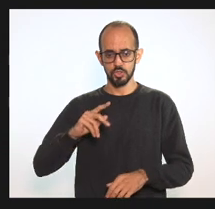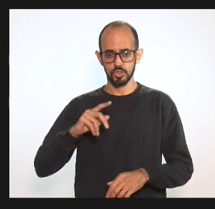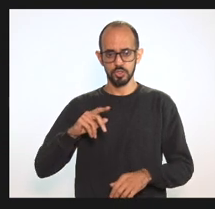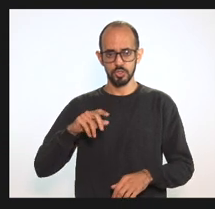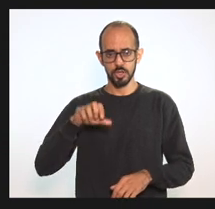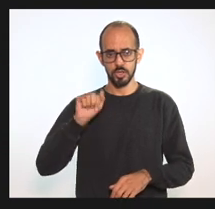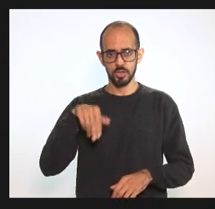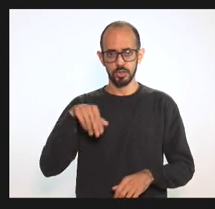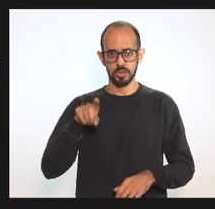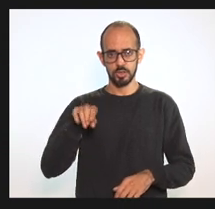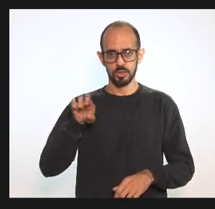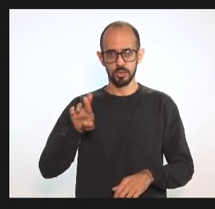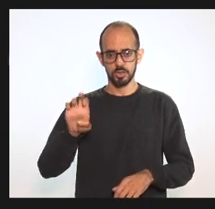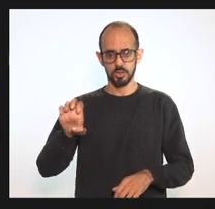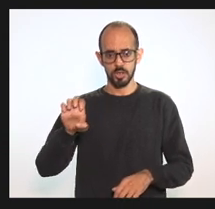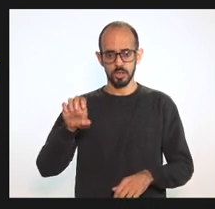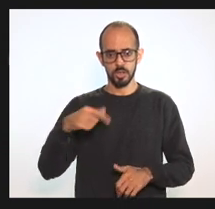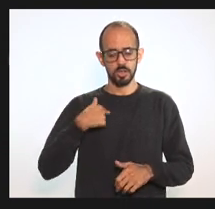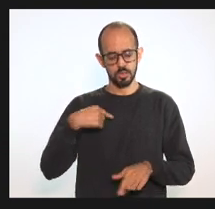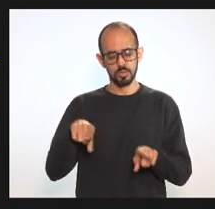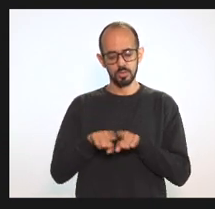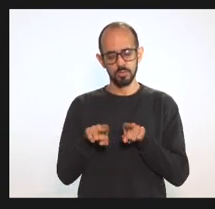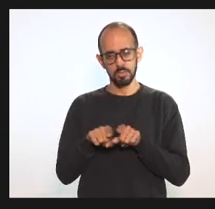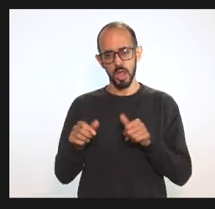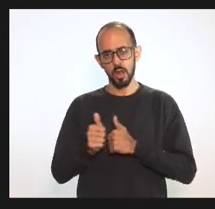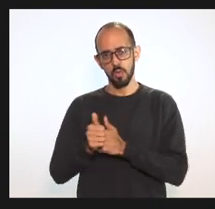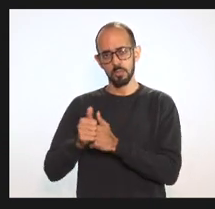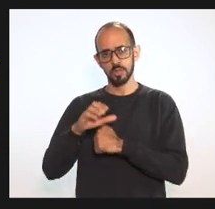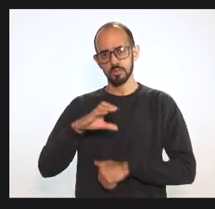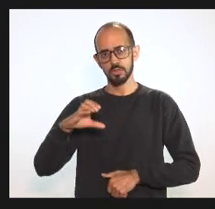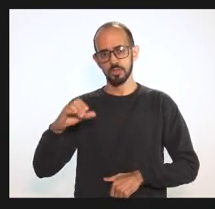Siciliano, também vou acompanhar o parecer da CCJ.